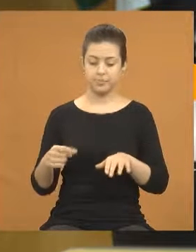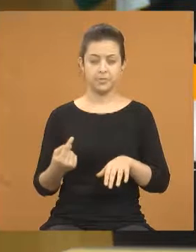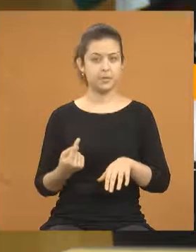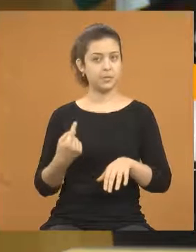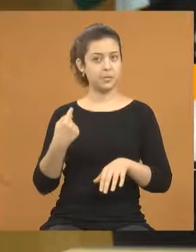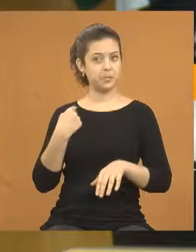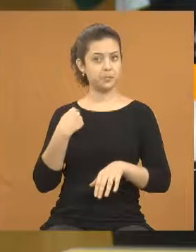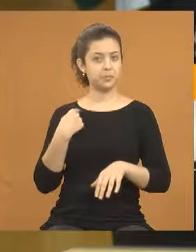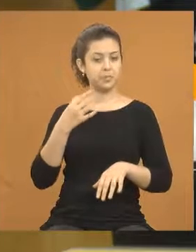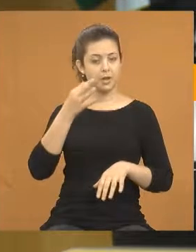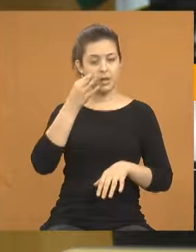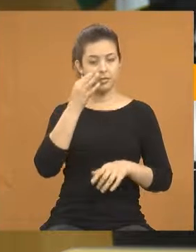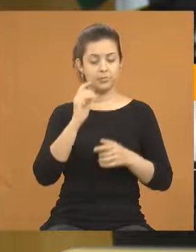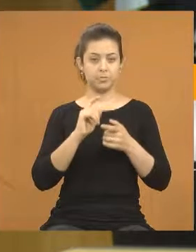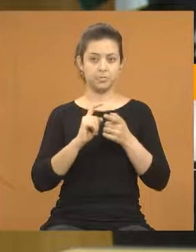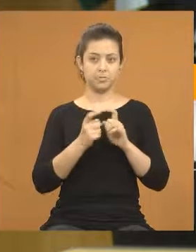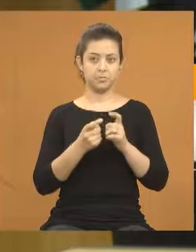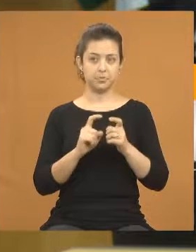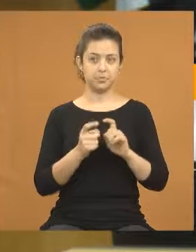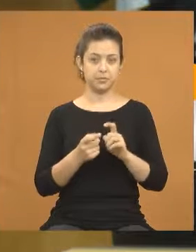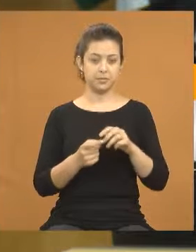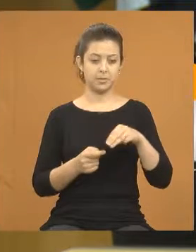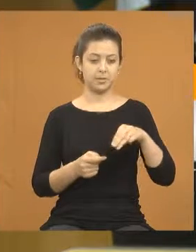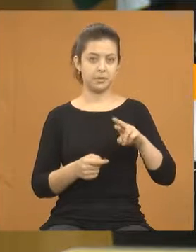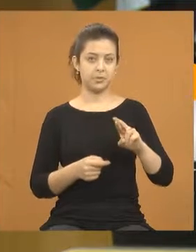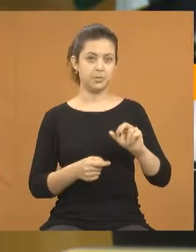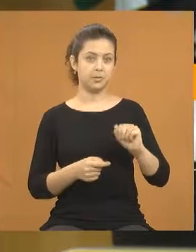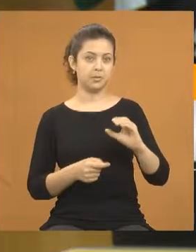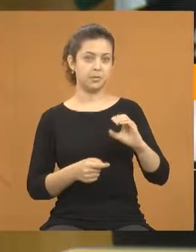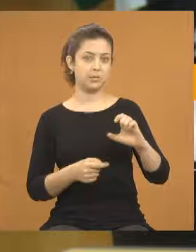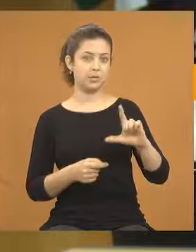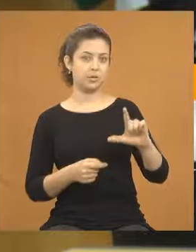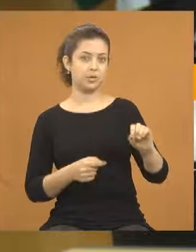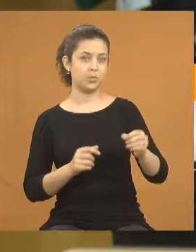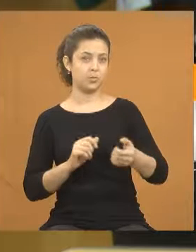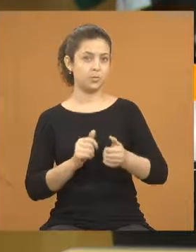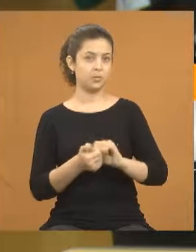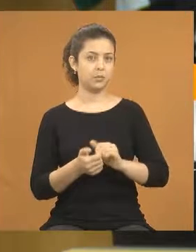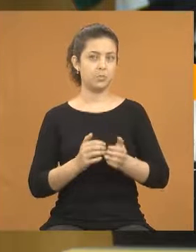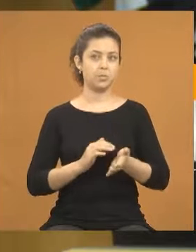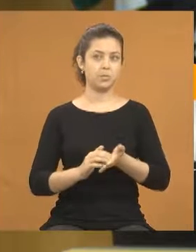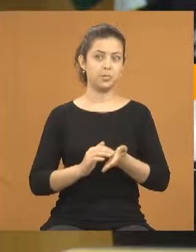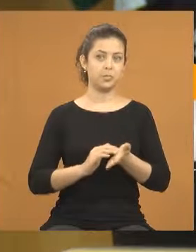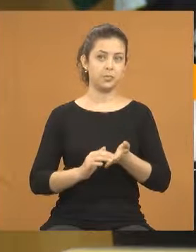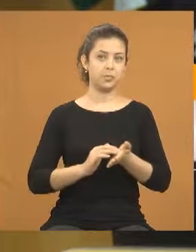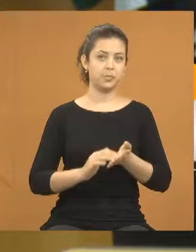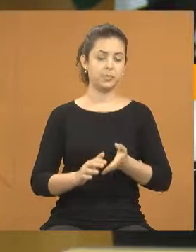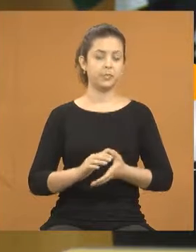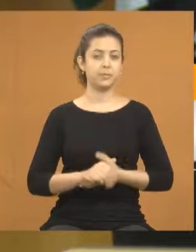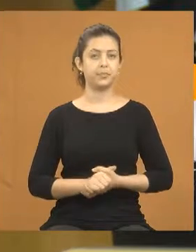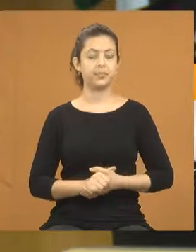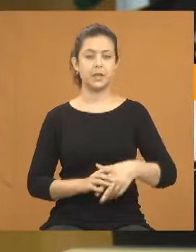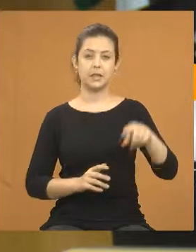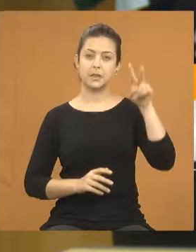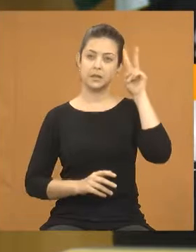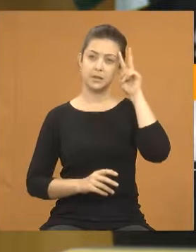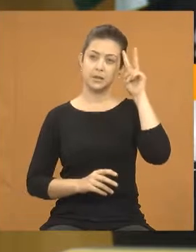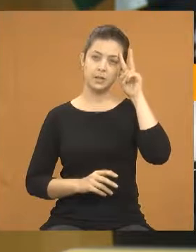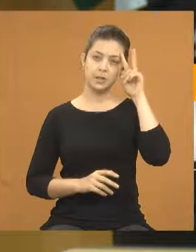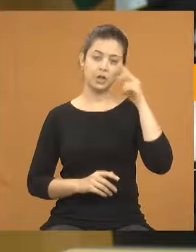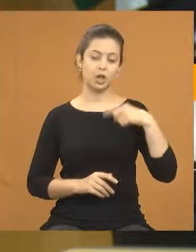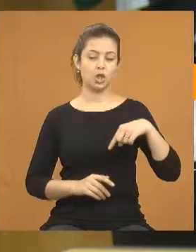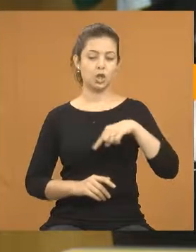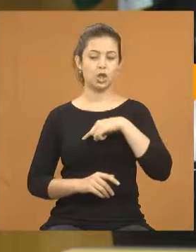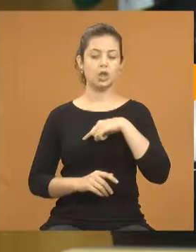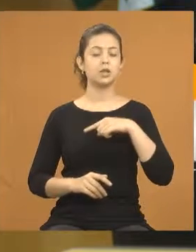Semana passada, a gente teve uma reunião com o Marcelo, secretário de esporte. E segunda-feira a